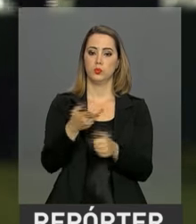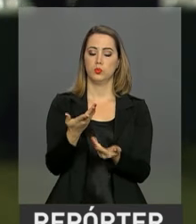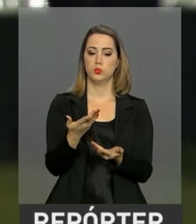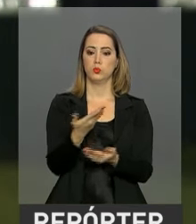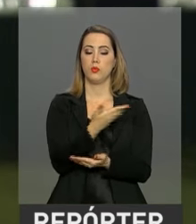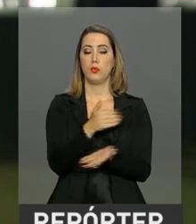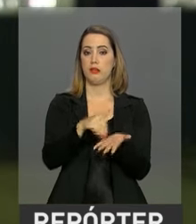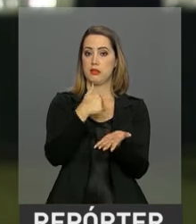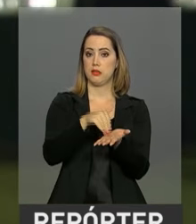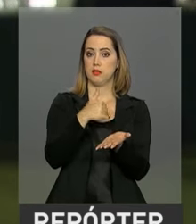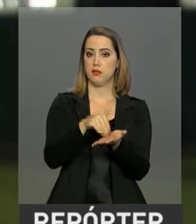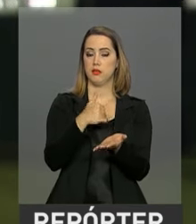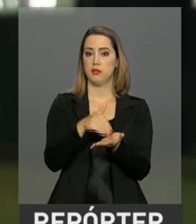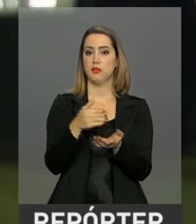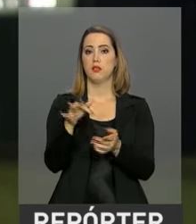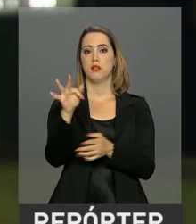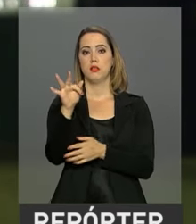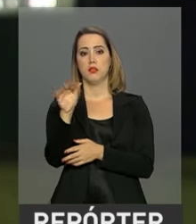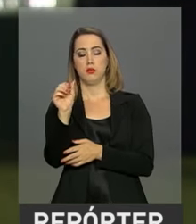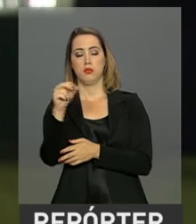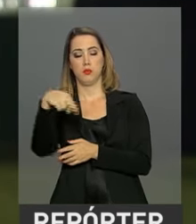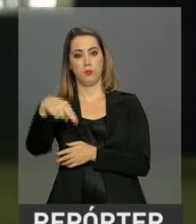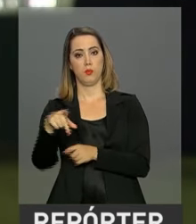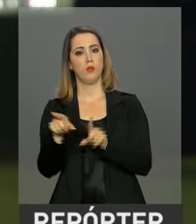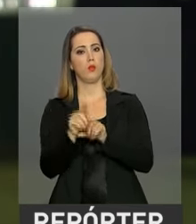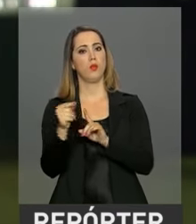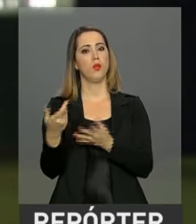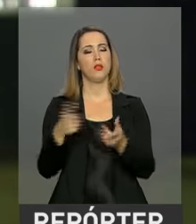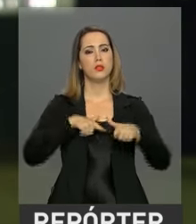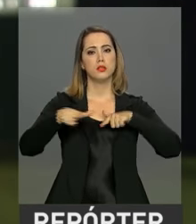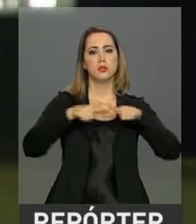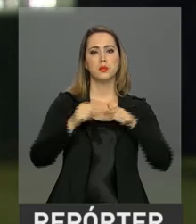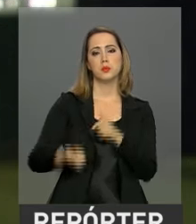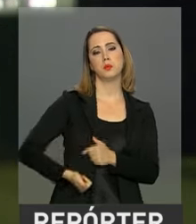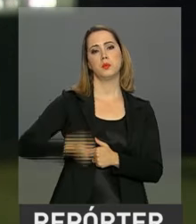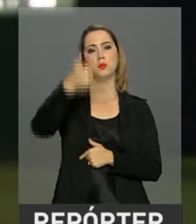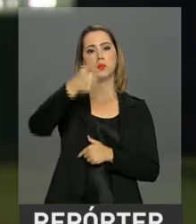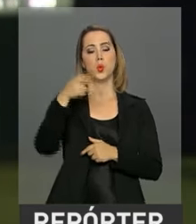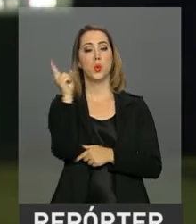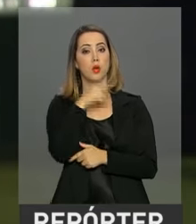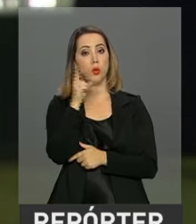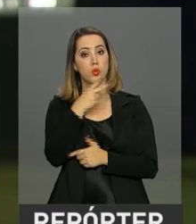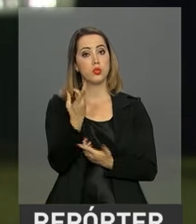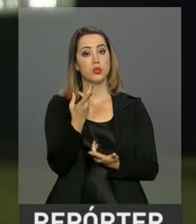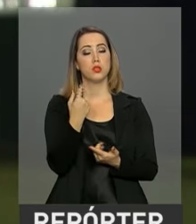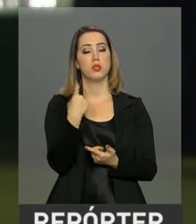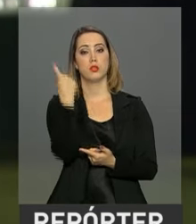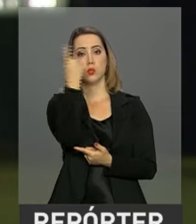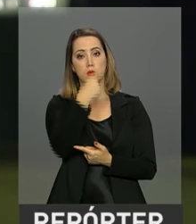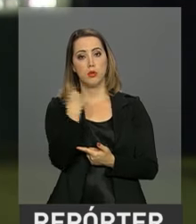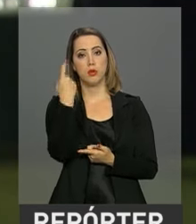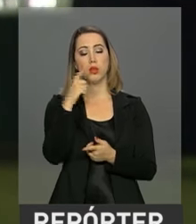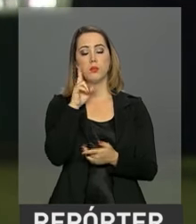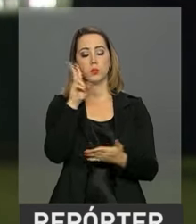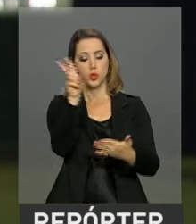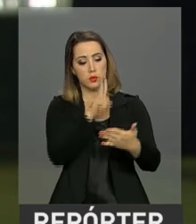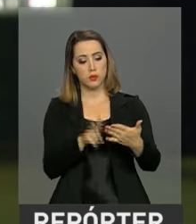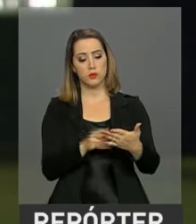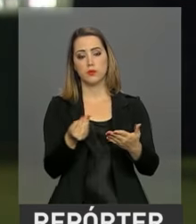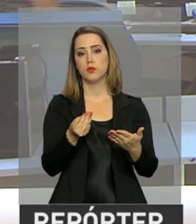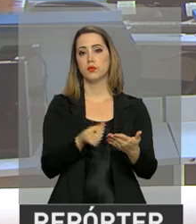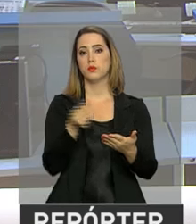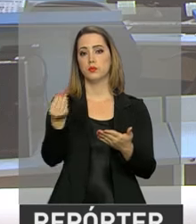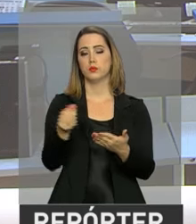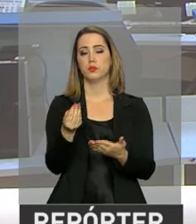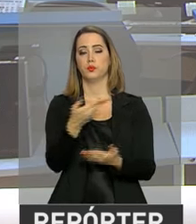trabalhando na reestruturação dos seus processos no sentido de dar uma maior agilidade na avaliação e análise de da garantia da